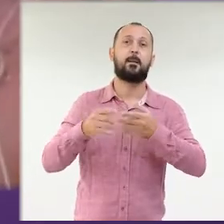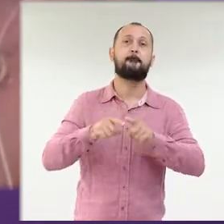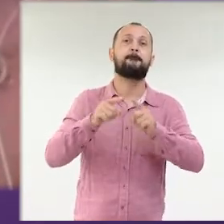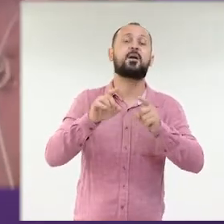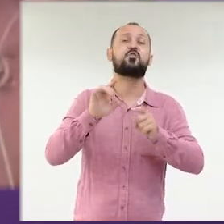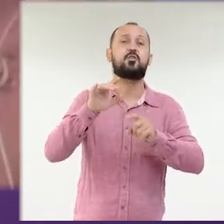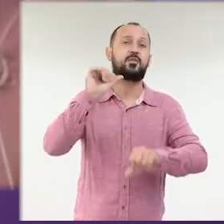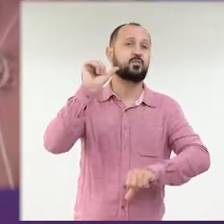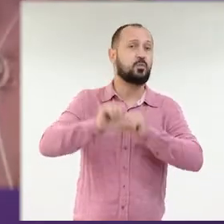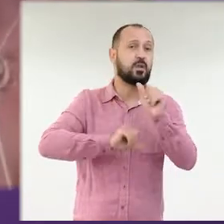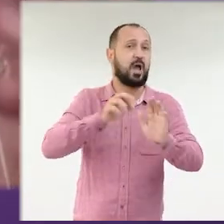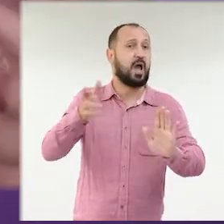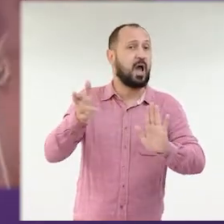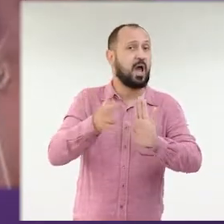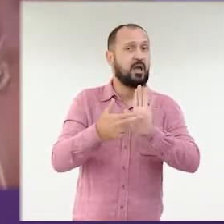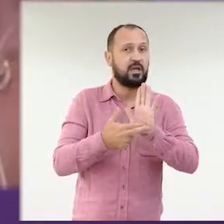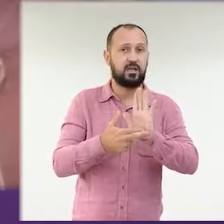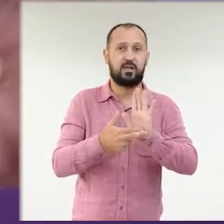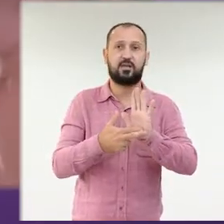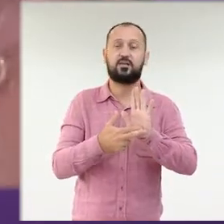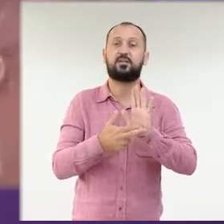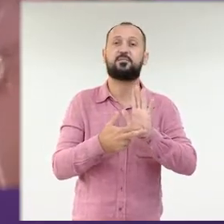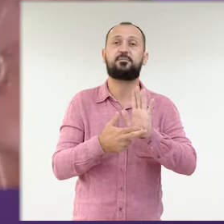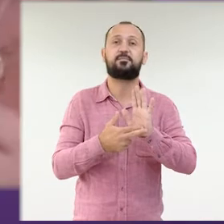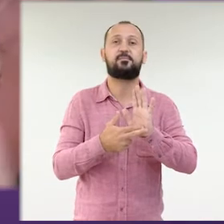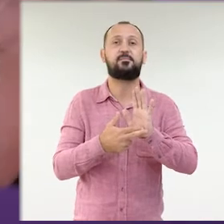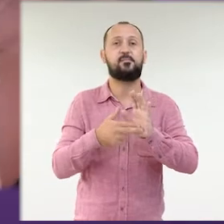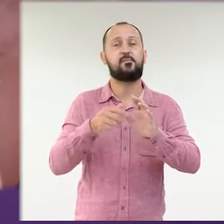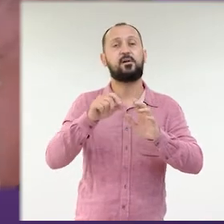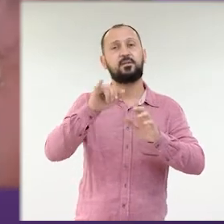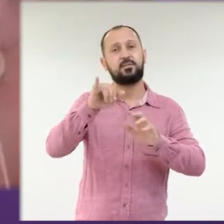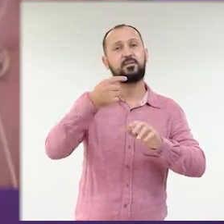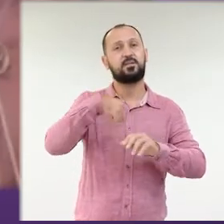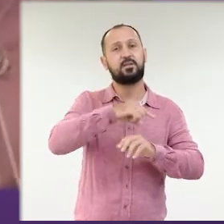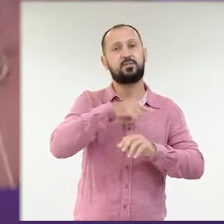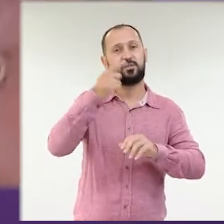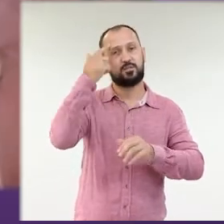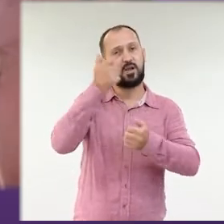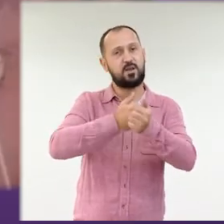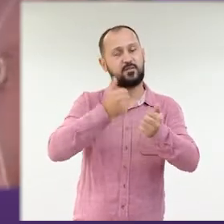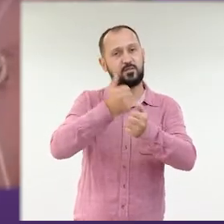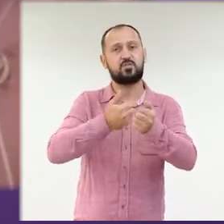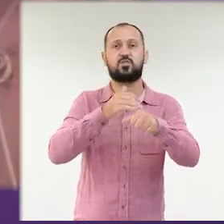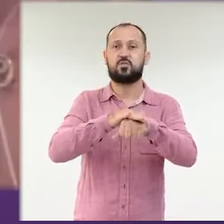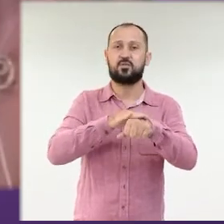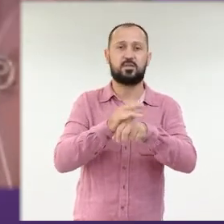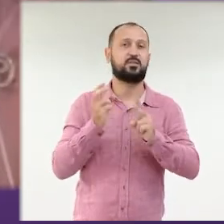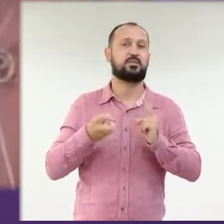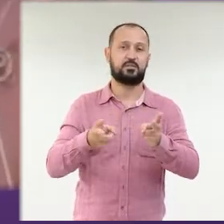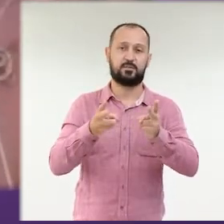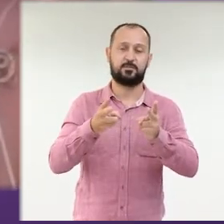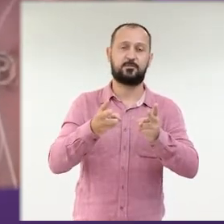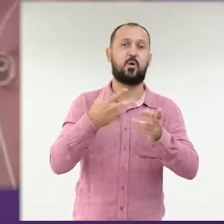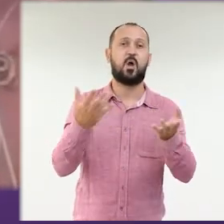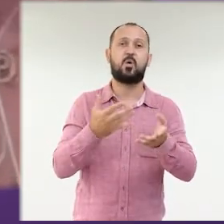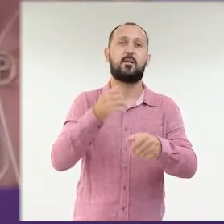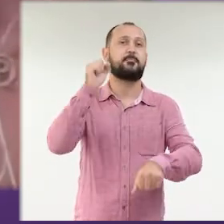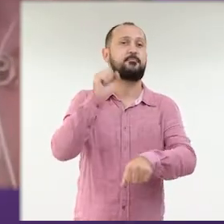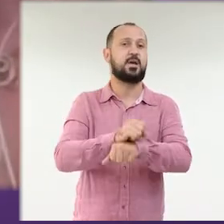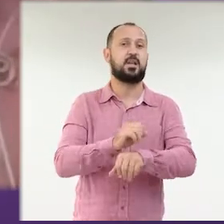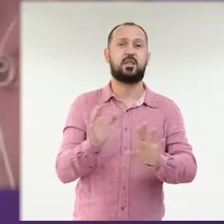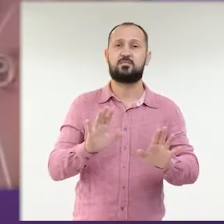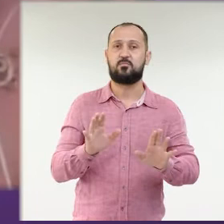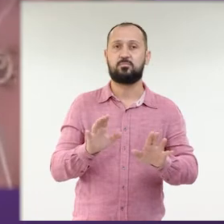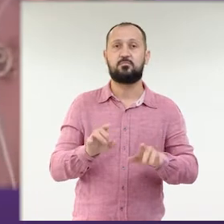pensar, só que isso só vai se tornar uma regra, essa oportunidade só vai se tornar uma regra se a gente refletir e falar dela o tempo todo. Então, não